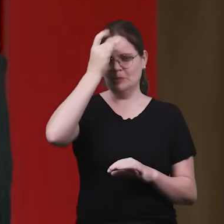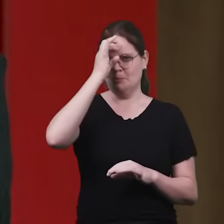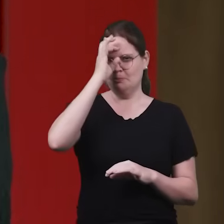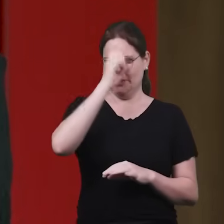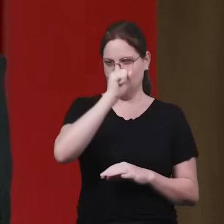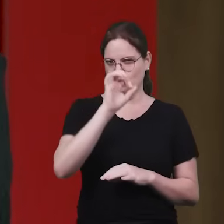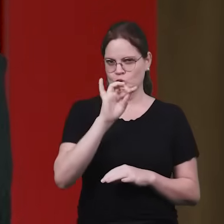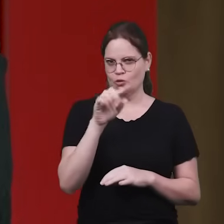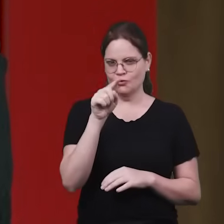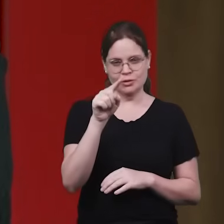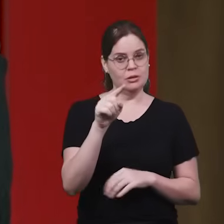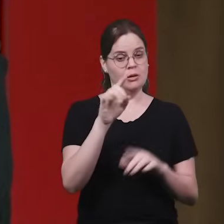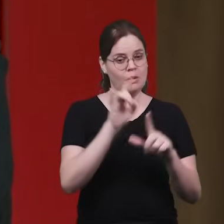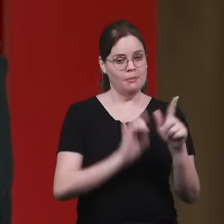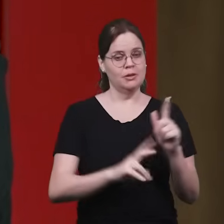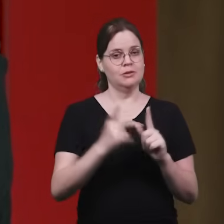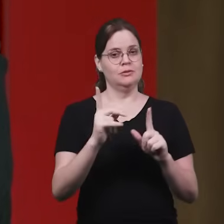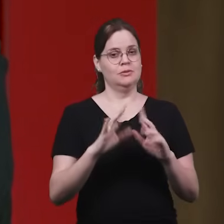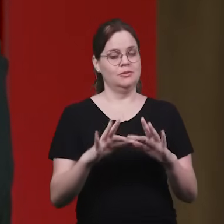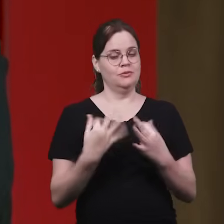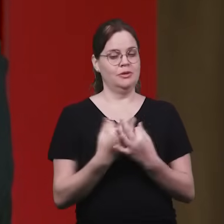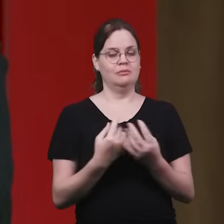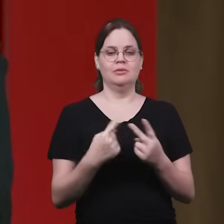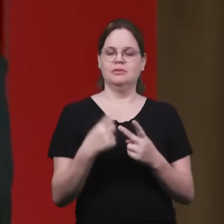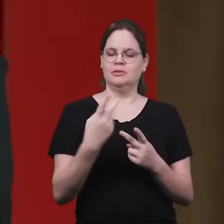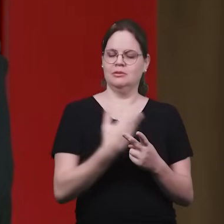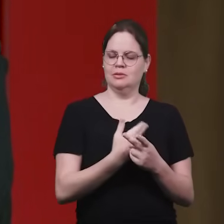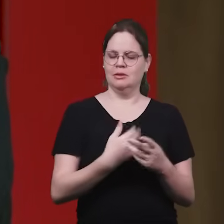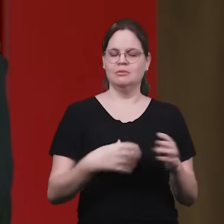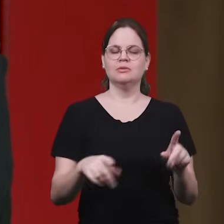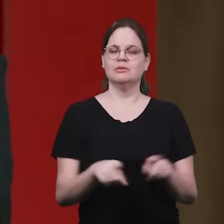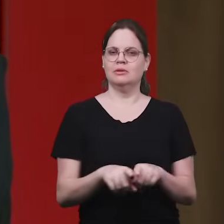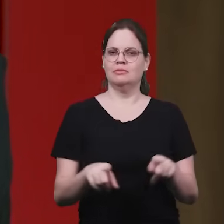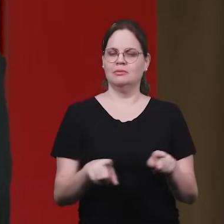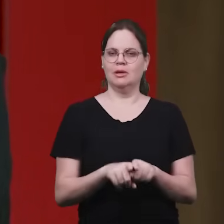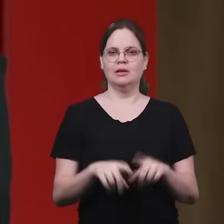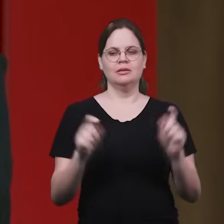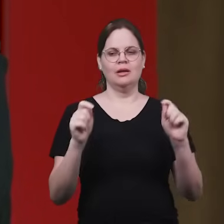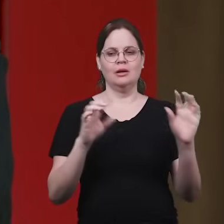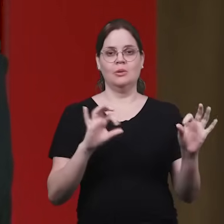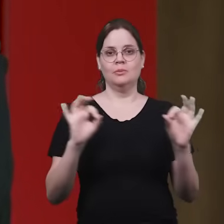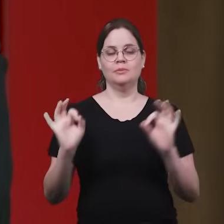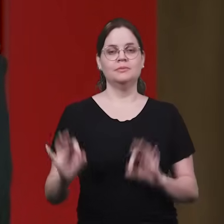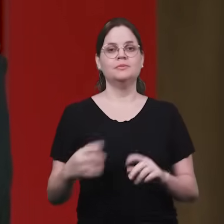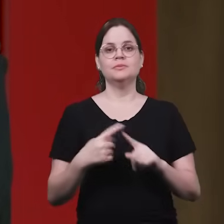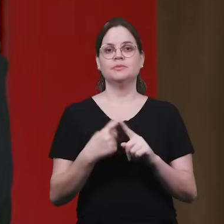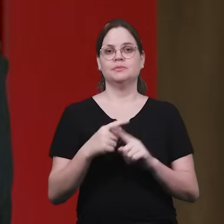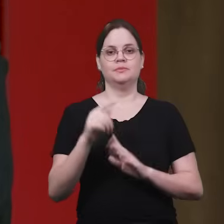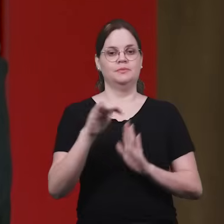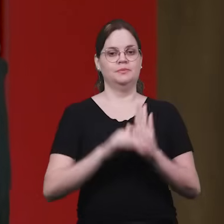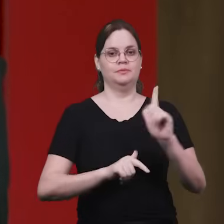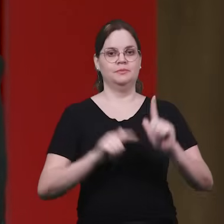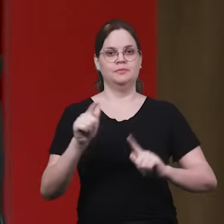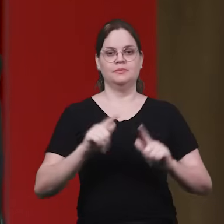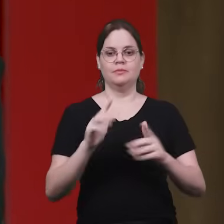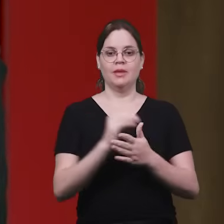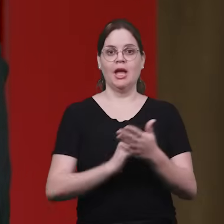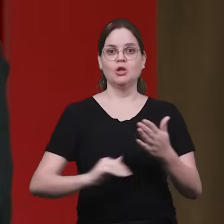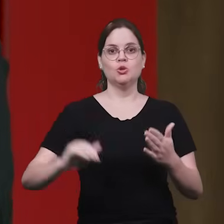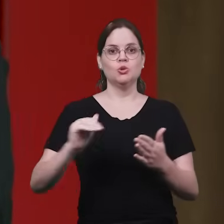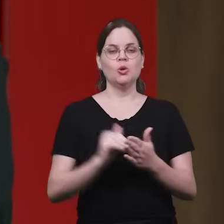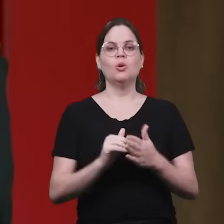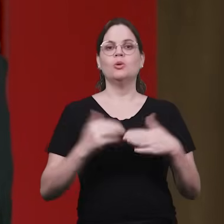você. Compartilhe com a família, com os amigos, com os conhecidos. O programa é transmitido em todos